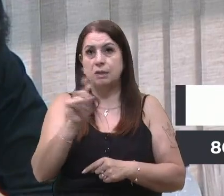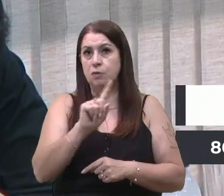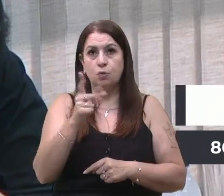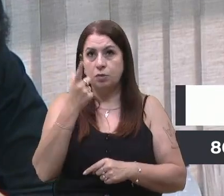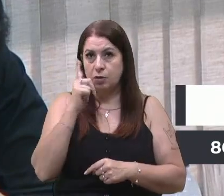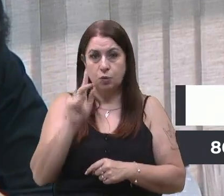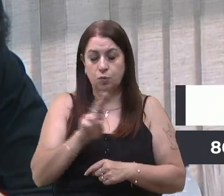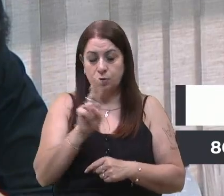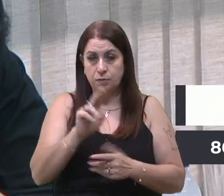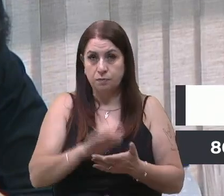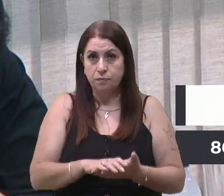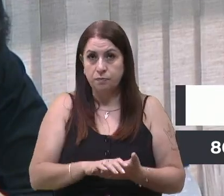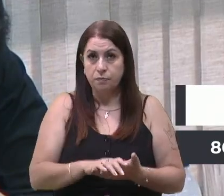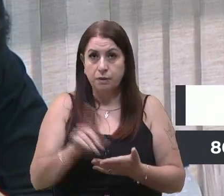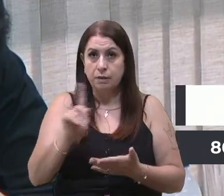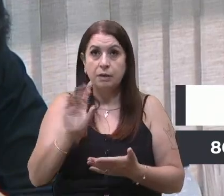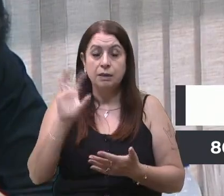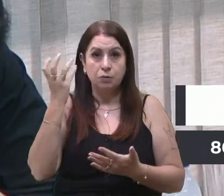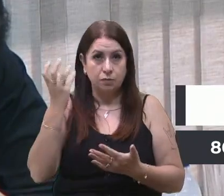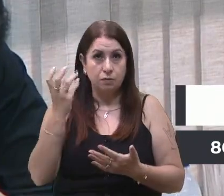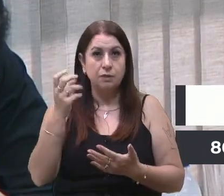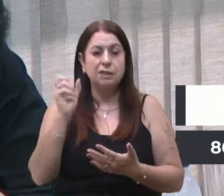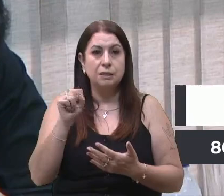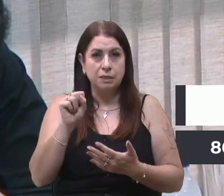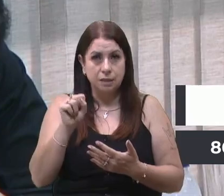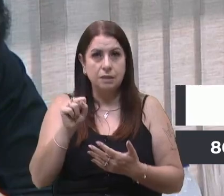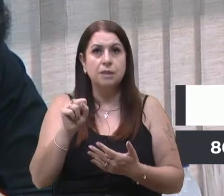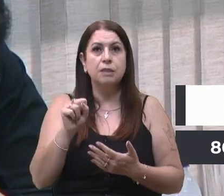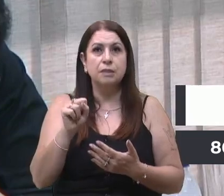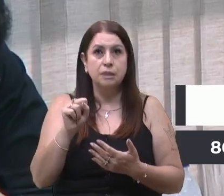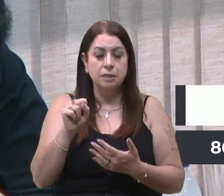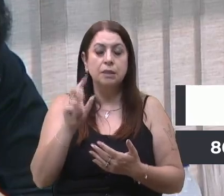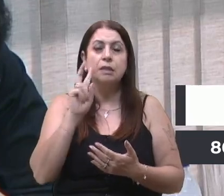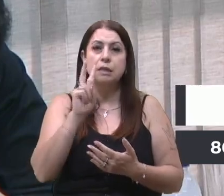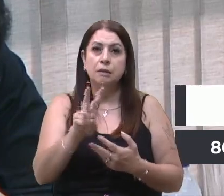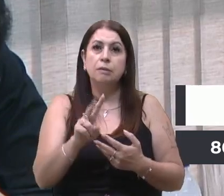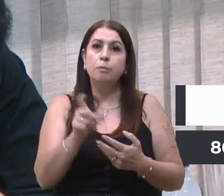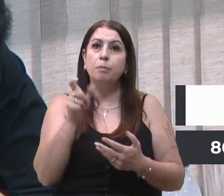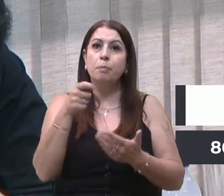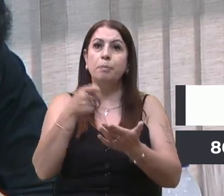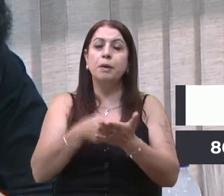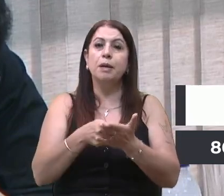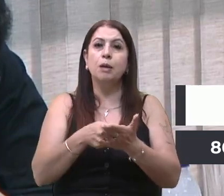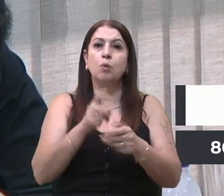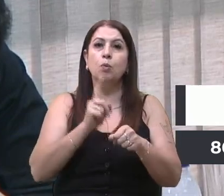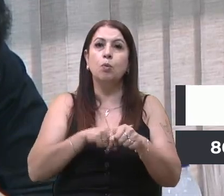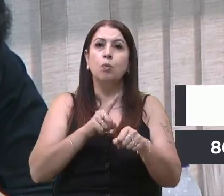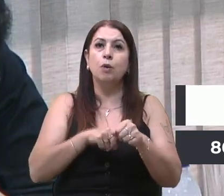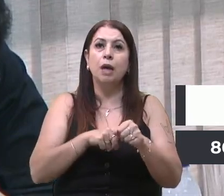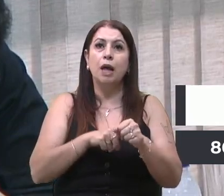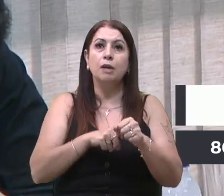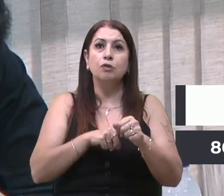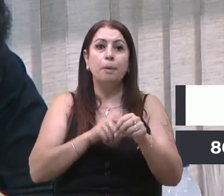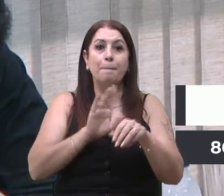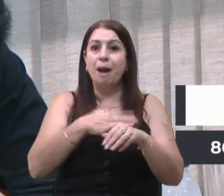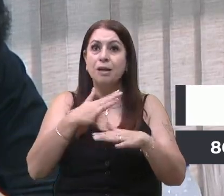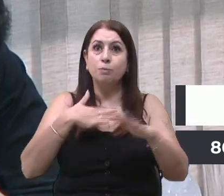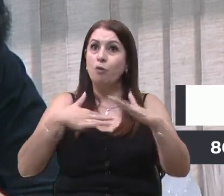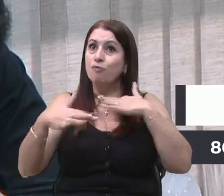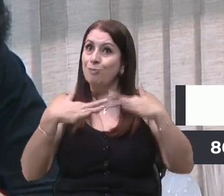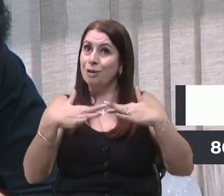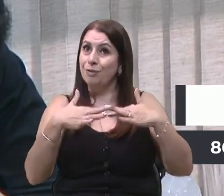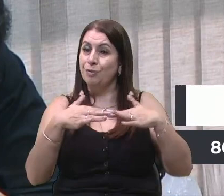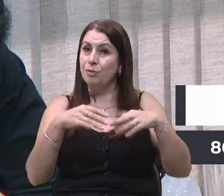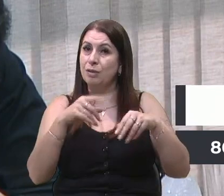usar. Não resolveu? Resolveu sim. Se colocou uma tarifa num horário de entre picos, e aquela tarifa bem